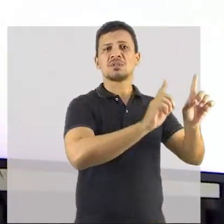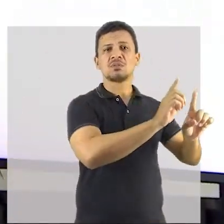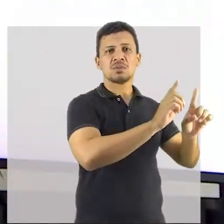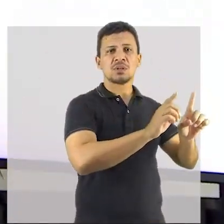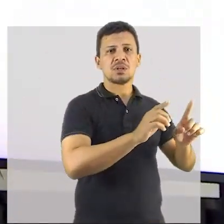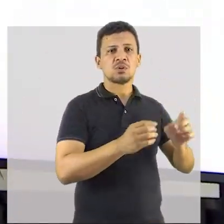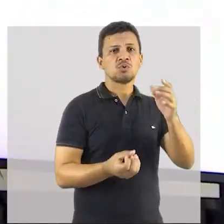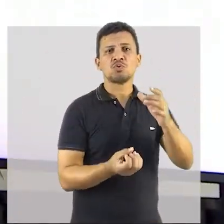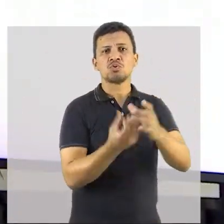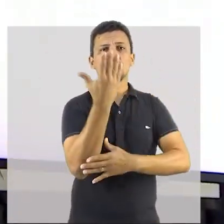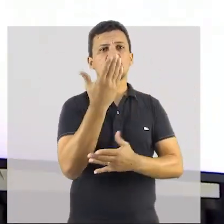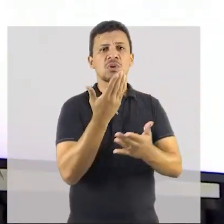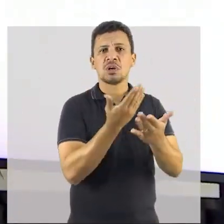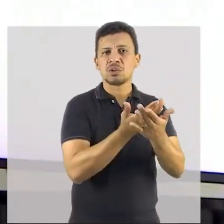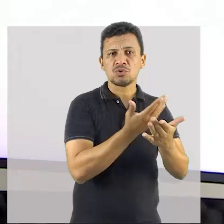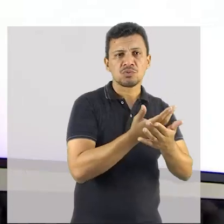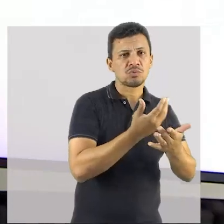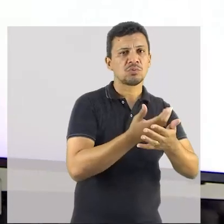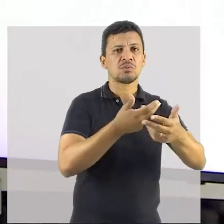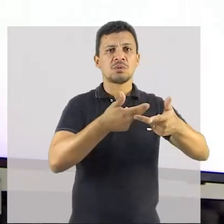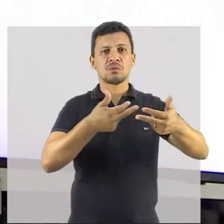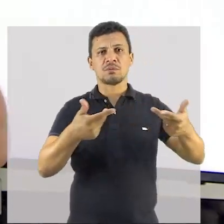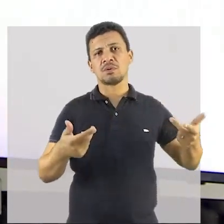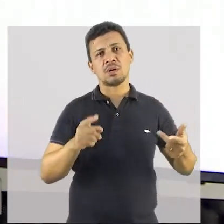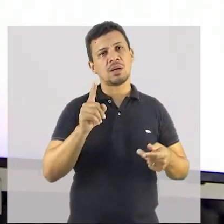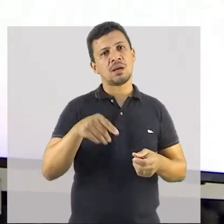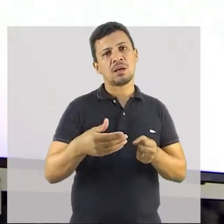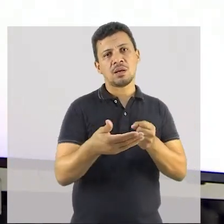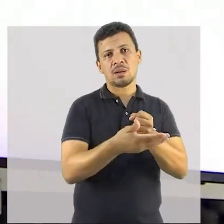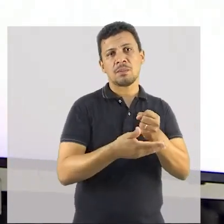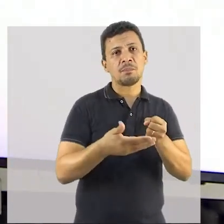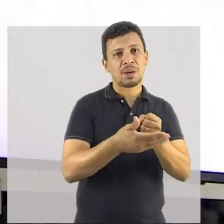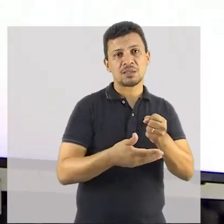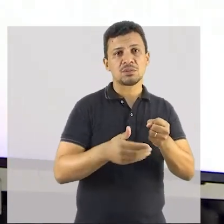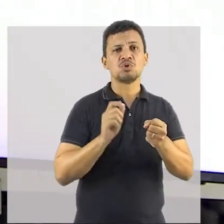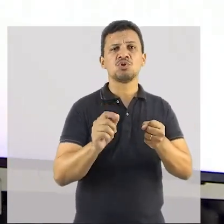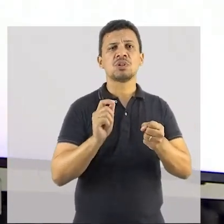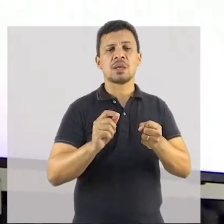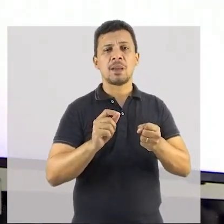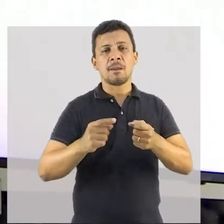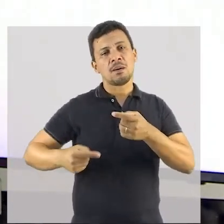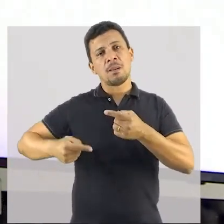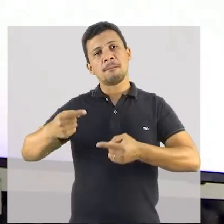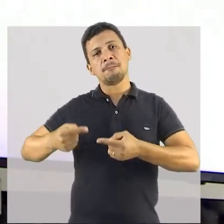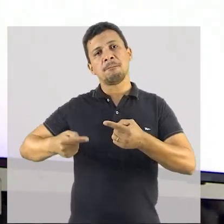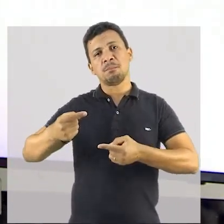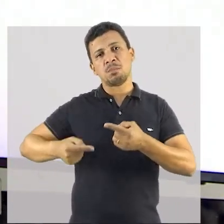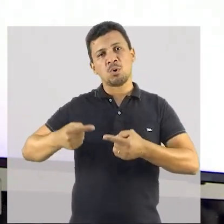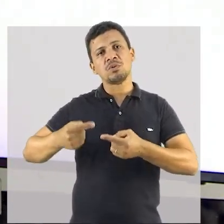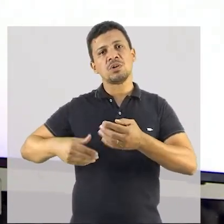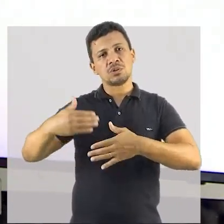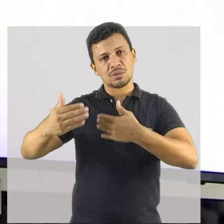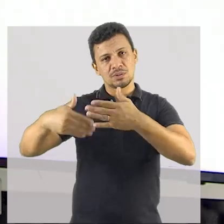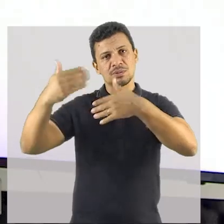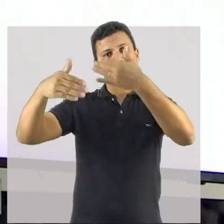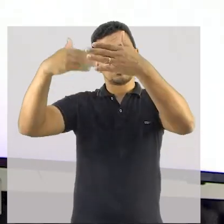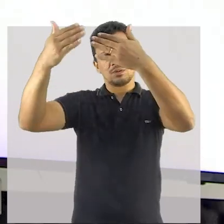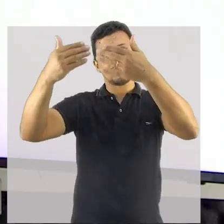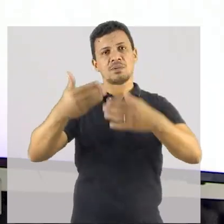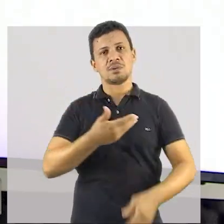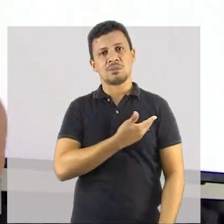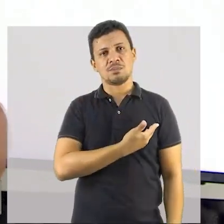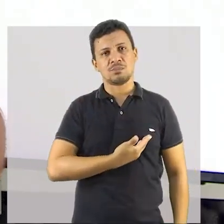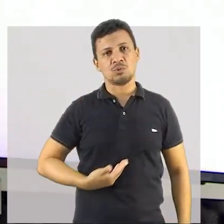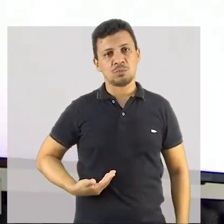outros estudos que vão ser a base, o fomento para o desenvolvimento das políticas